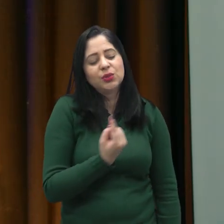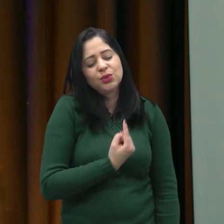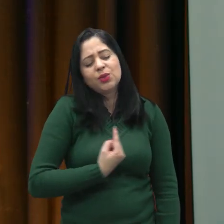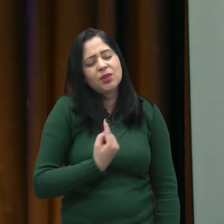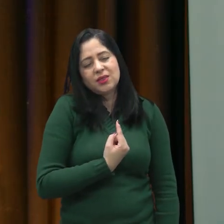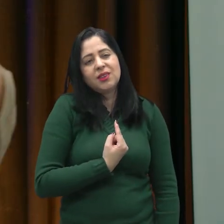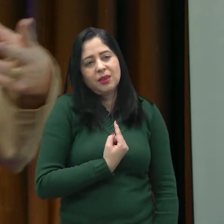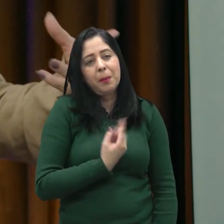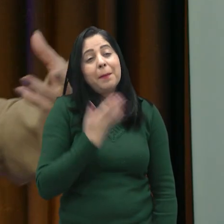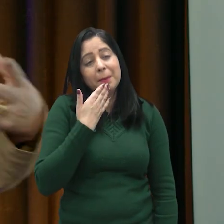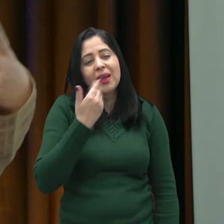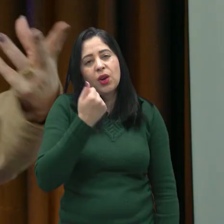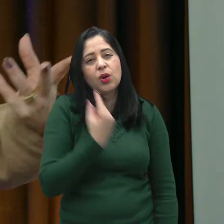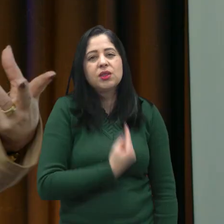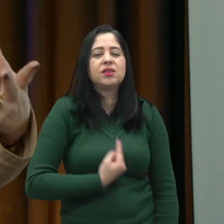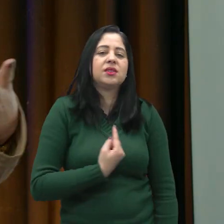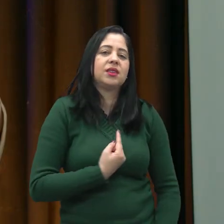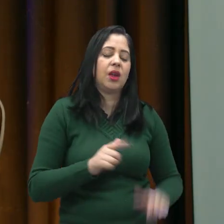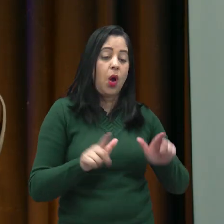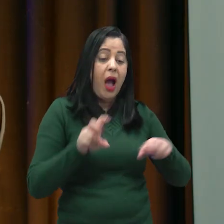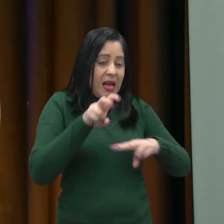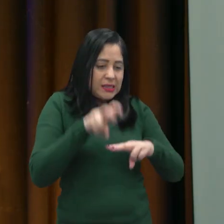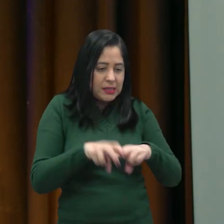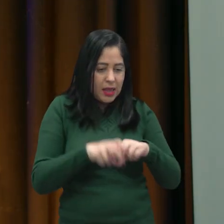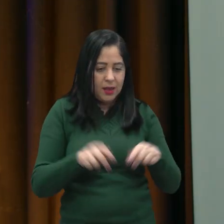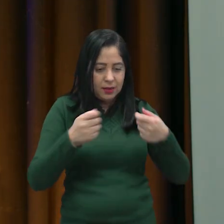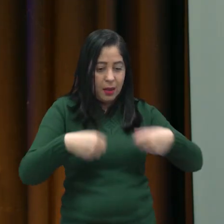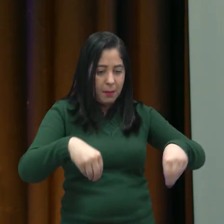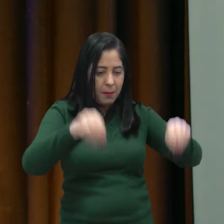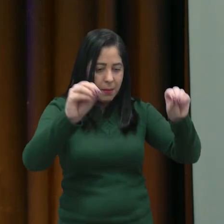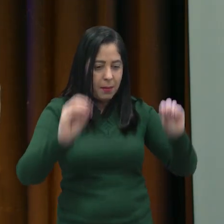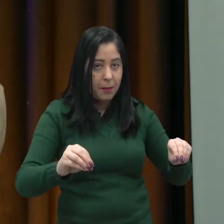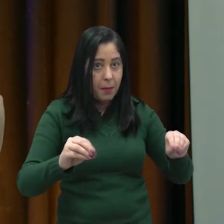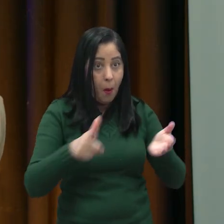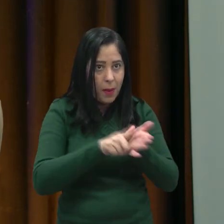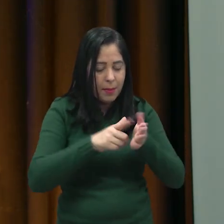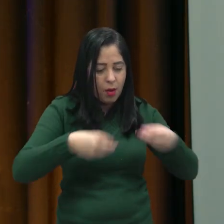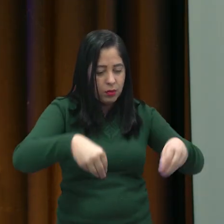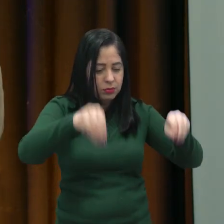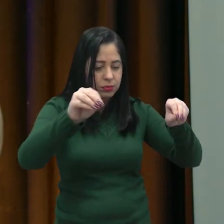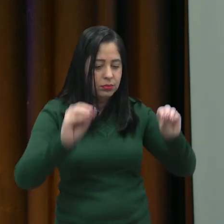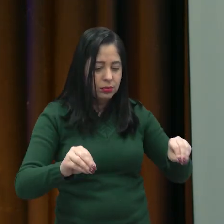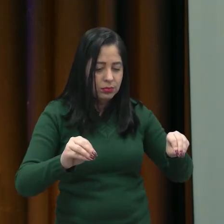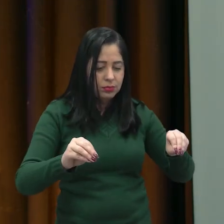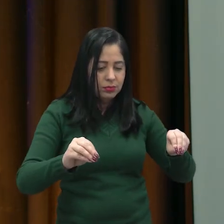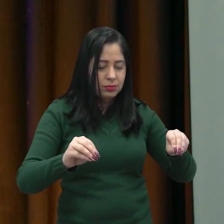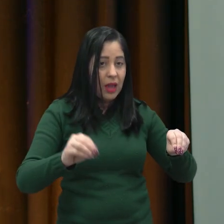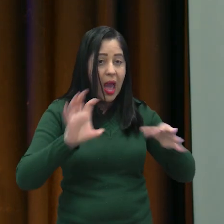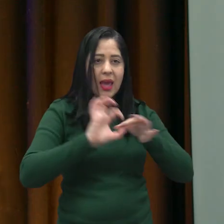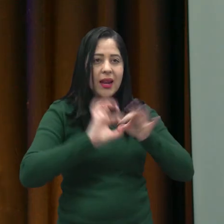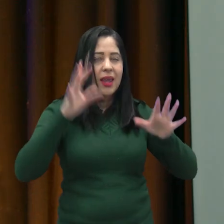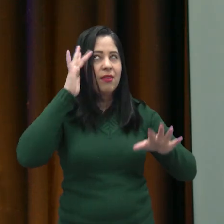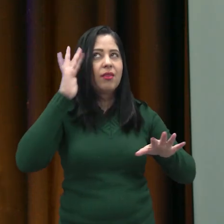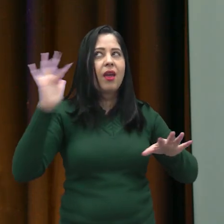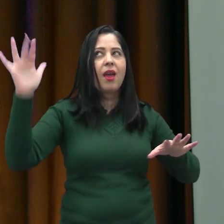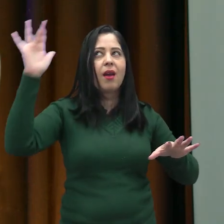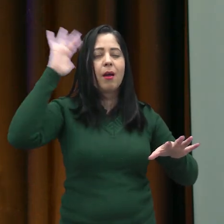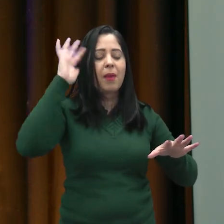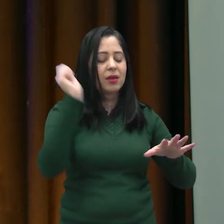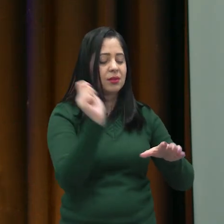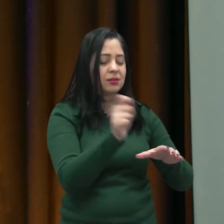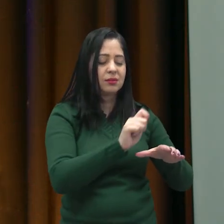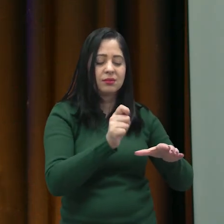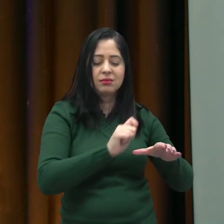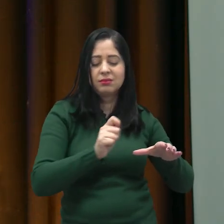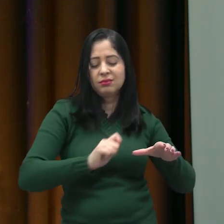Não é muito bom estar com outras pessoas nesse momento, né? Mas que você se conecte com você naquele momento e